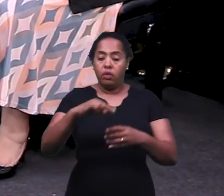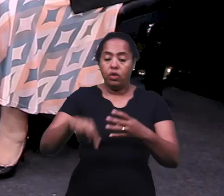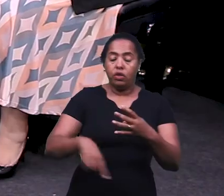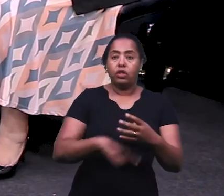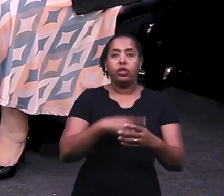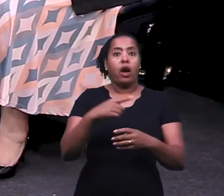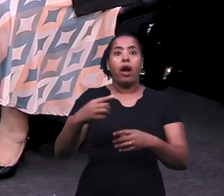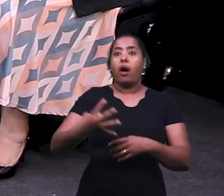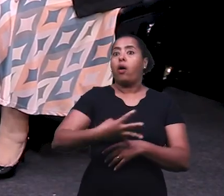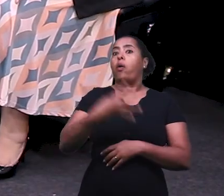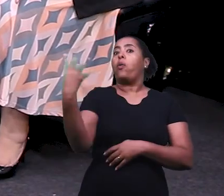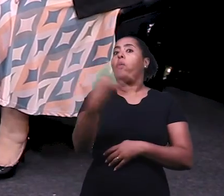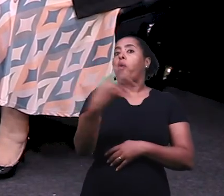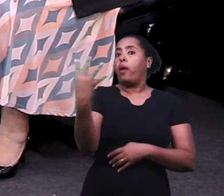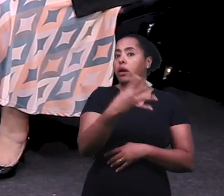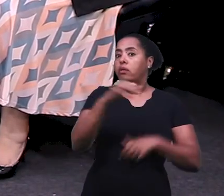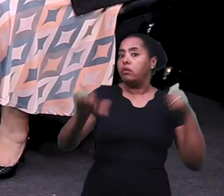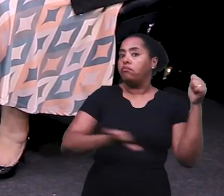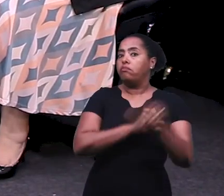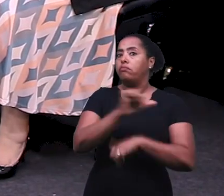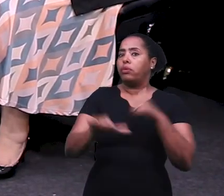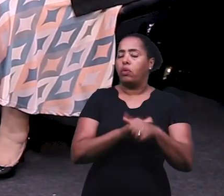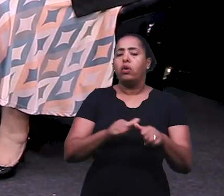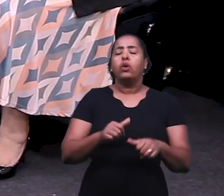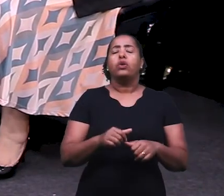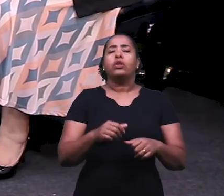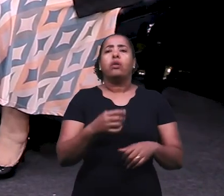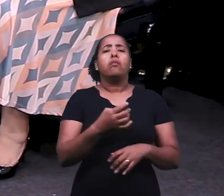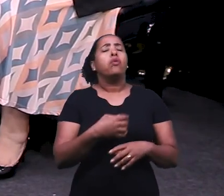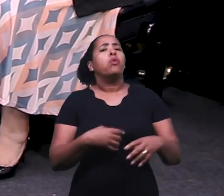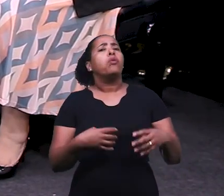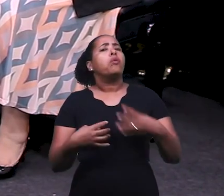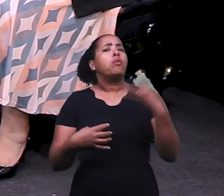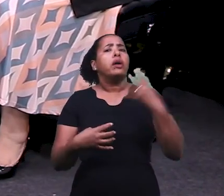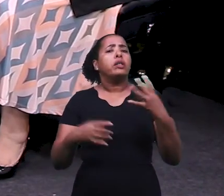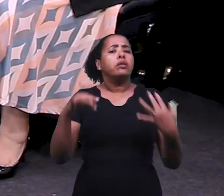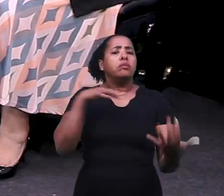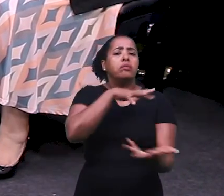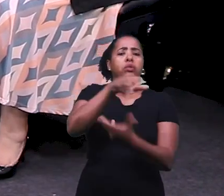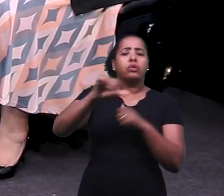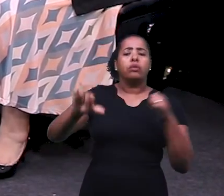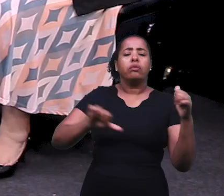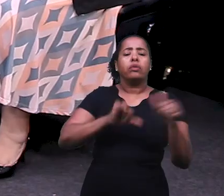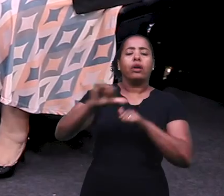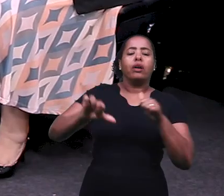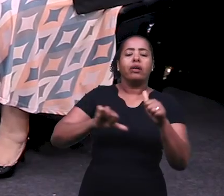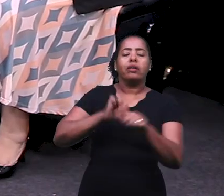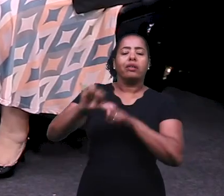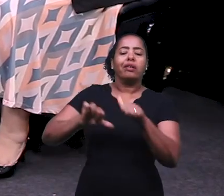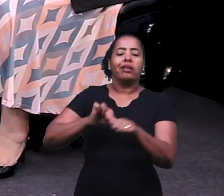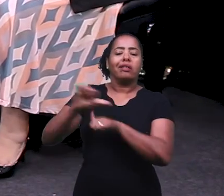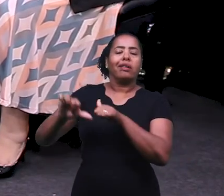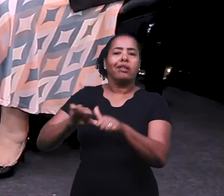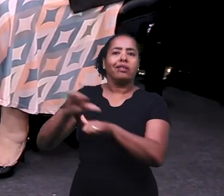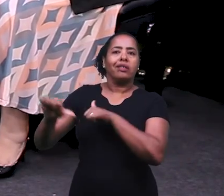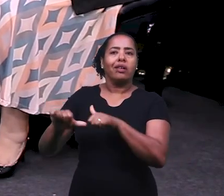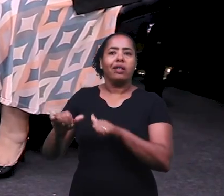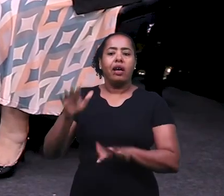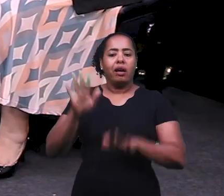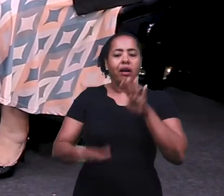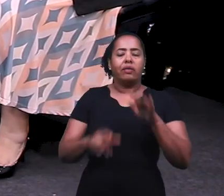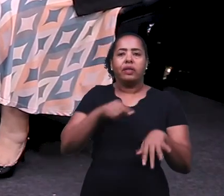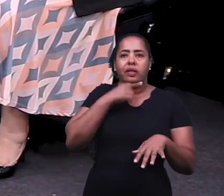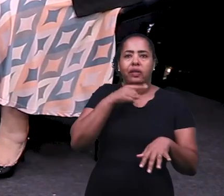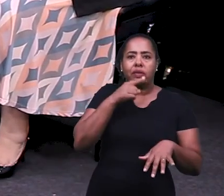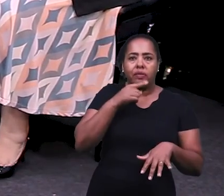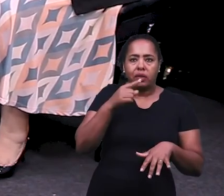formação. O que é uma coisa muito normal, gente, tá? Em quartetos, né, masculinos, no mundo todo, é muito normal trocar. Às vezes as